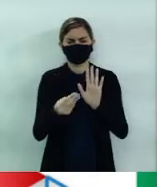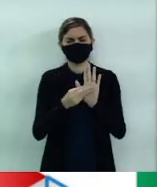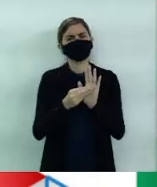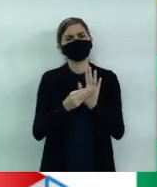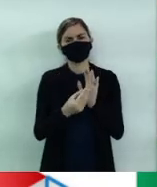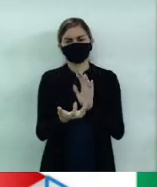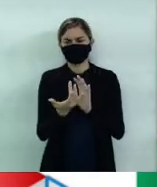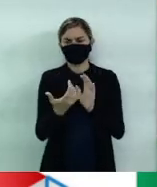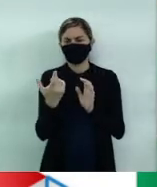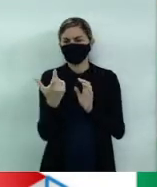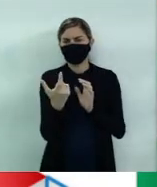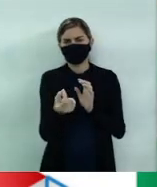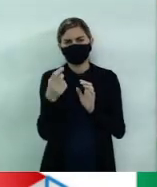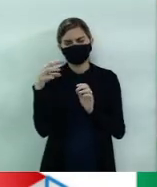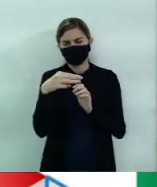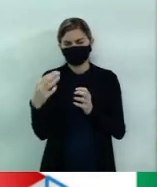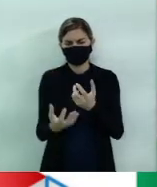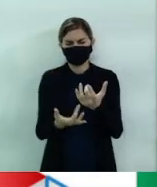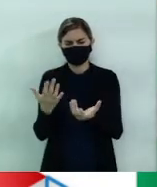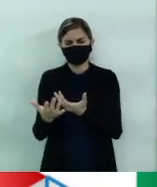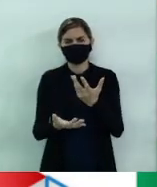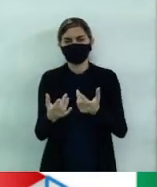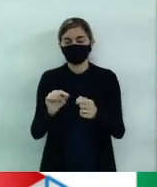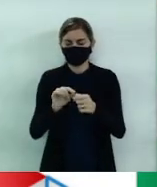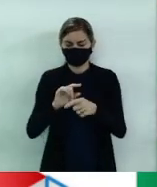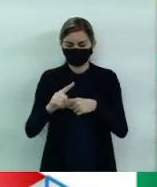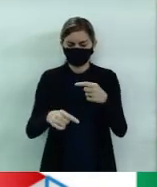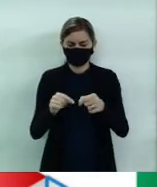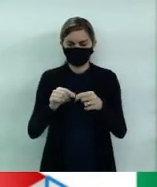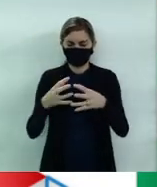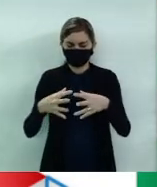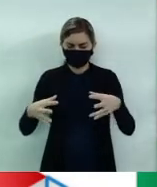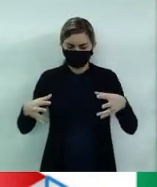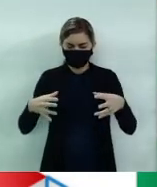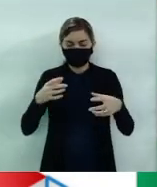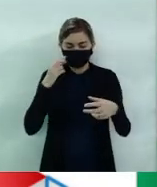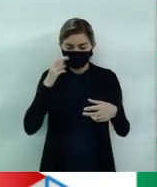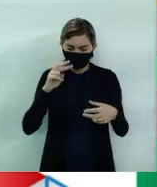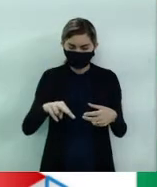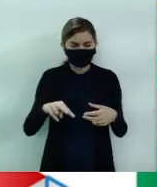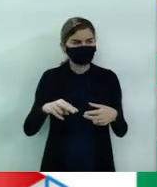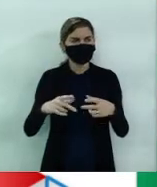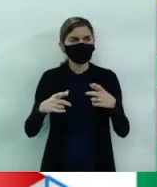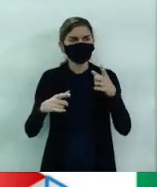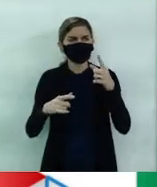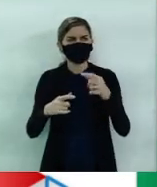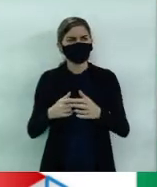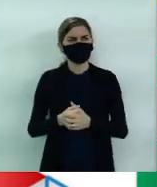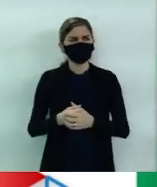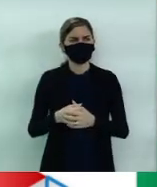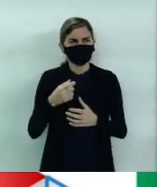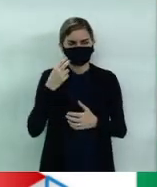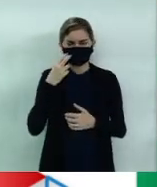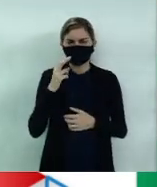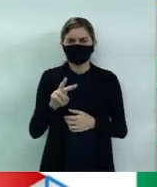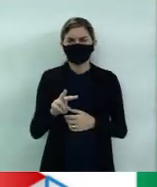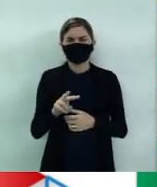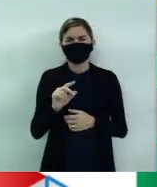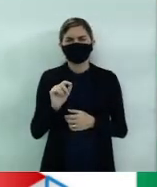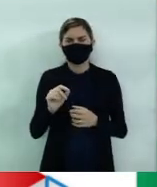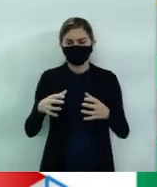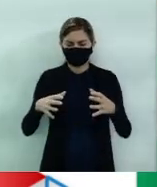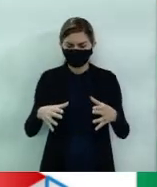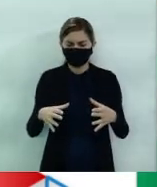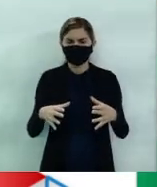durante uns 20 minutinhos. Depois que você faz isso, você observa aí na telinha que a gente vai